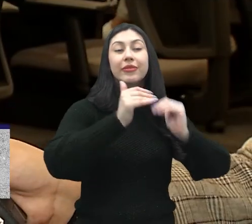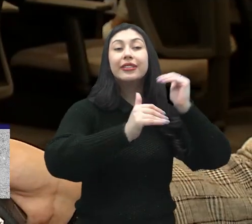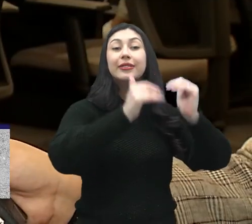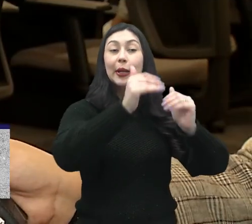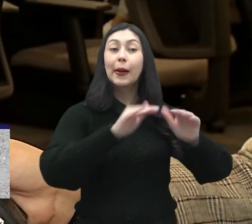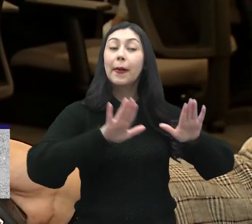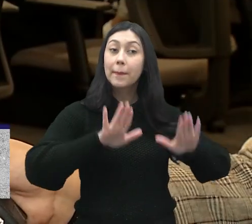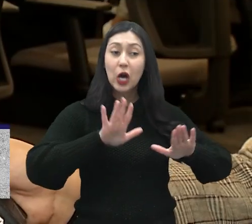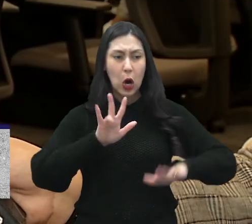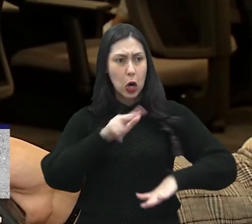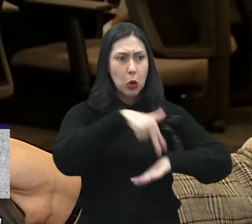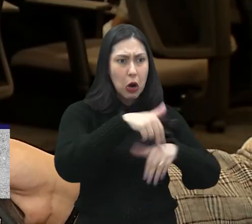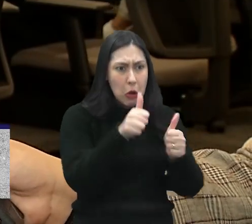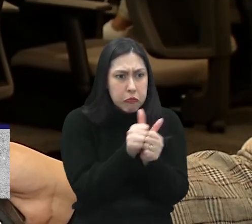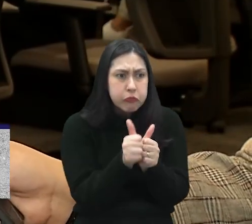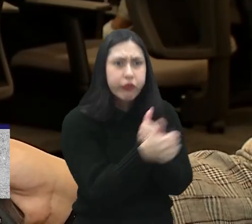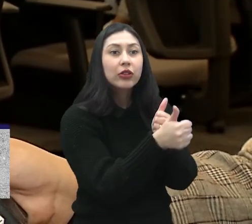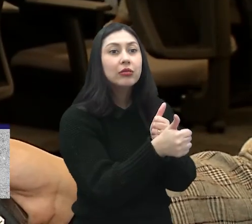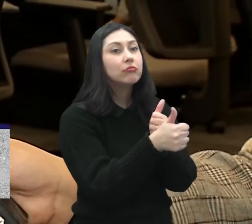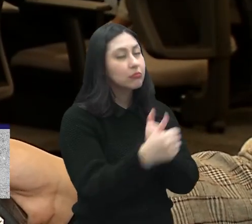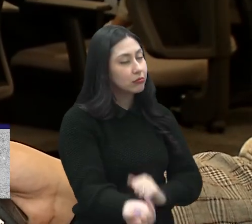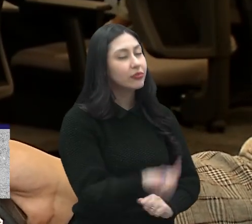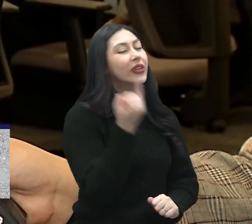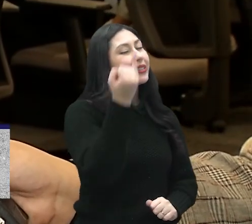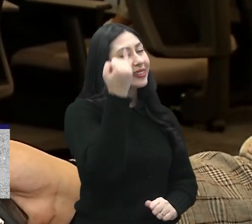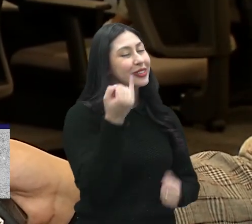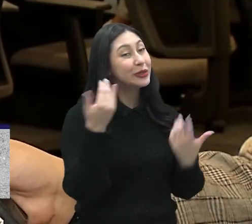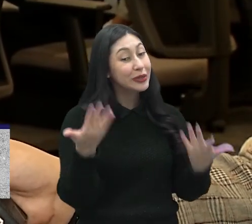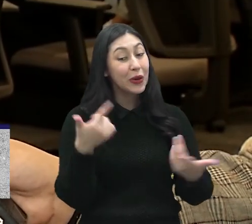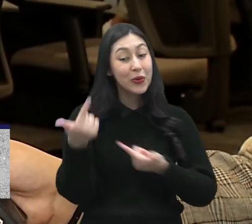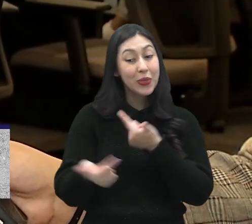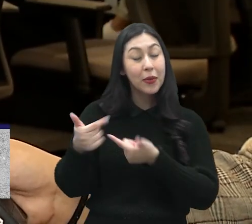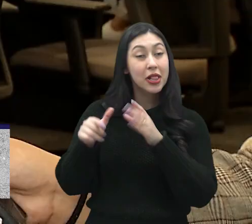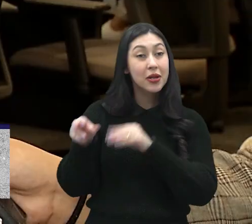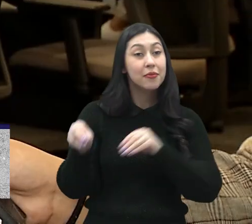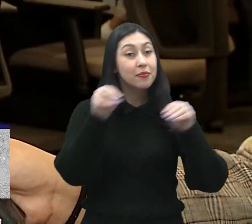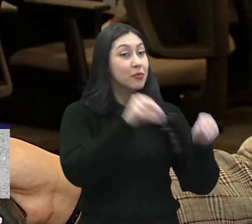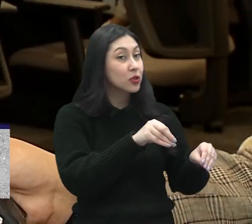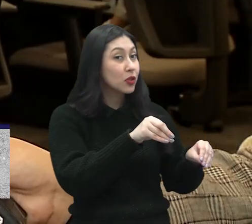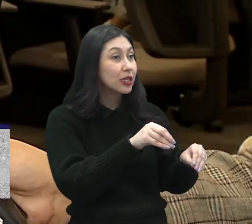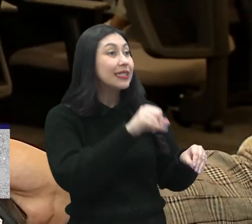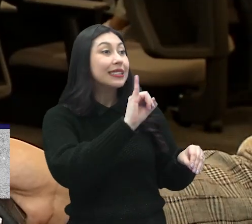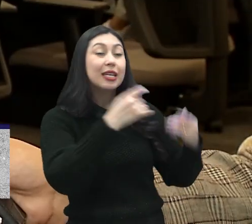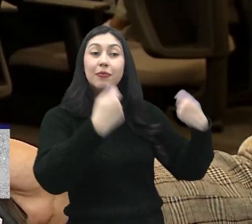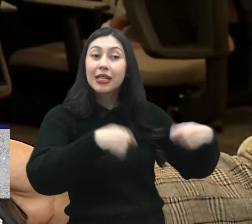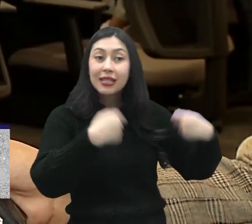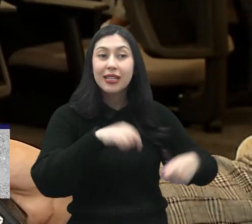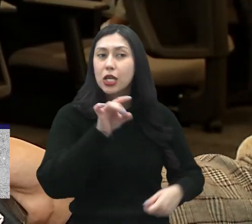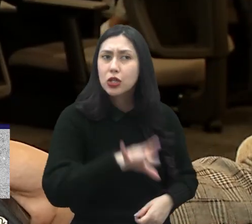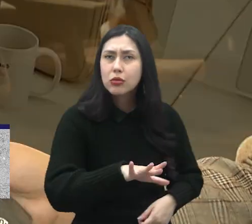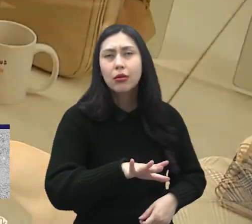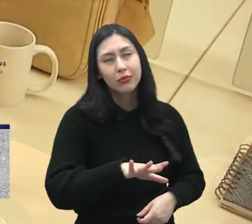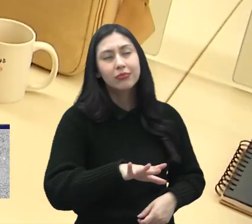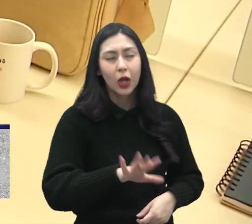mas esse protagonismo ele conta muito mais, né? Então a transição de carreira acontece não só quando tem uma necessidade na empresa,